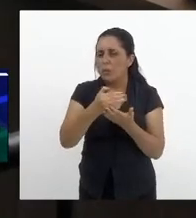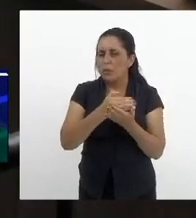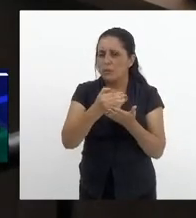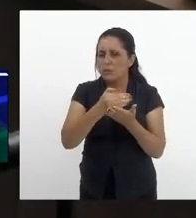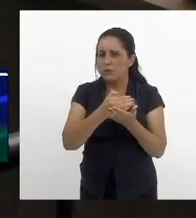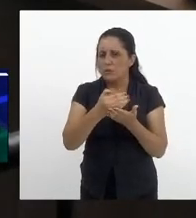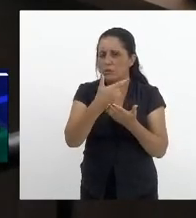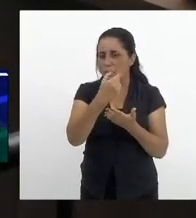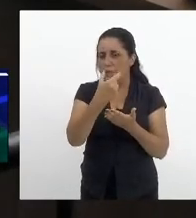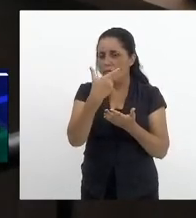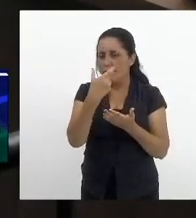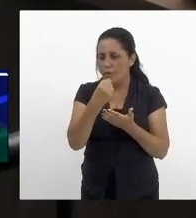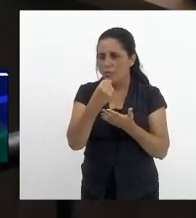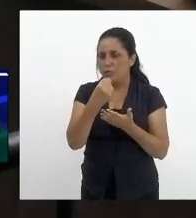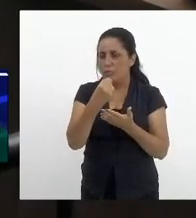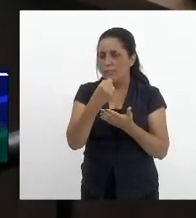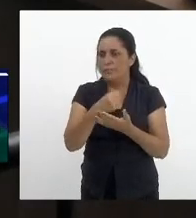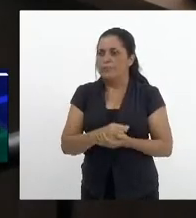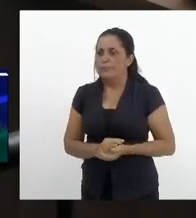2020.